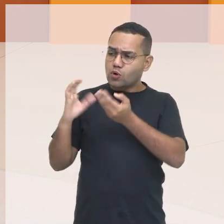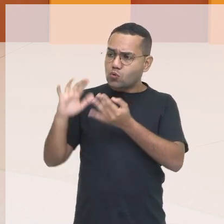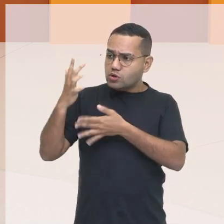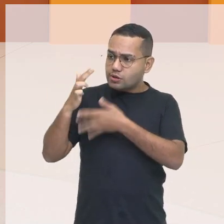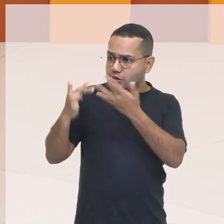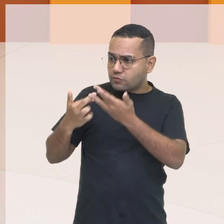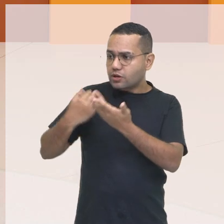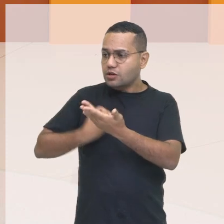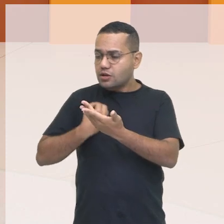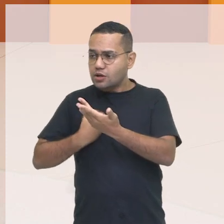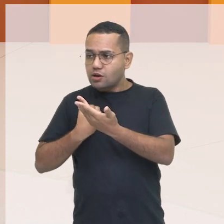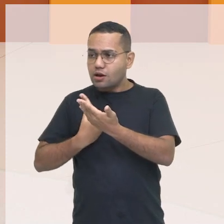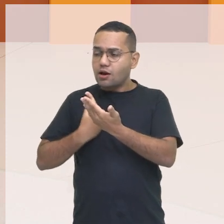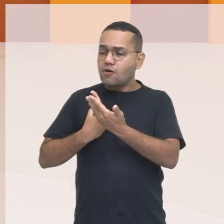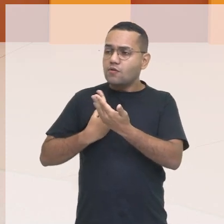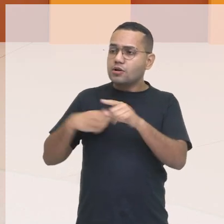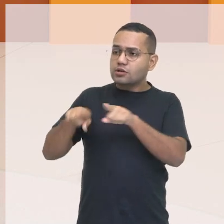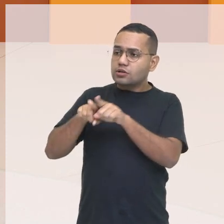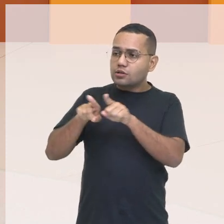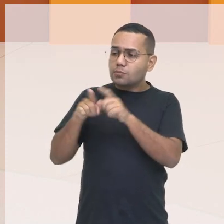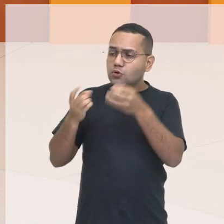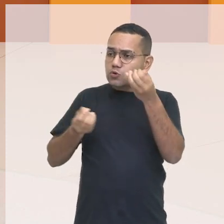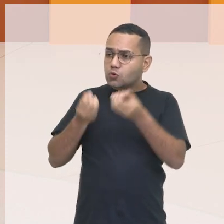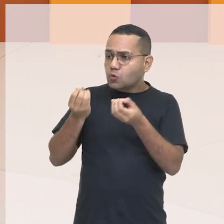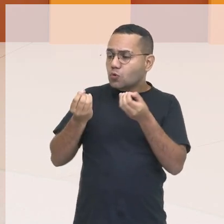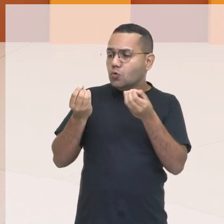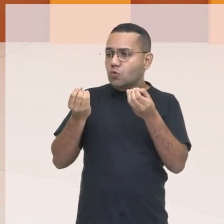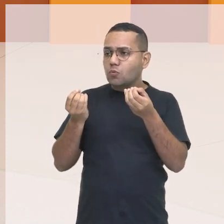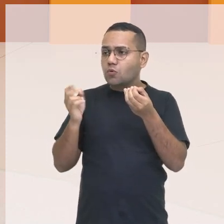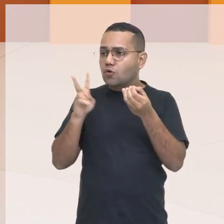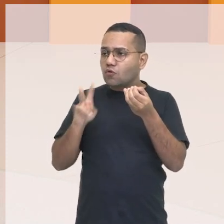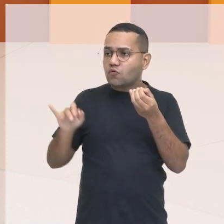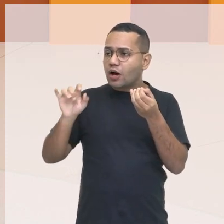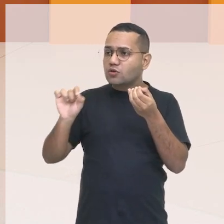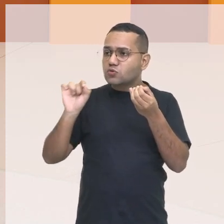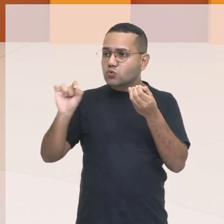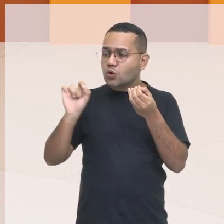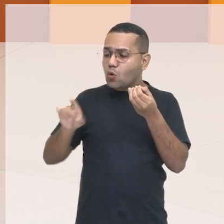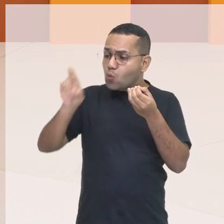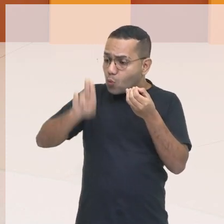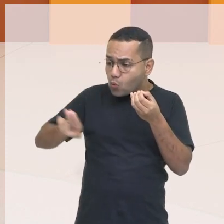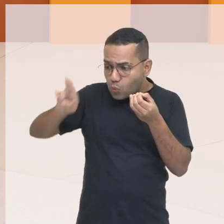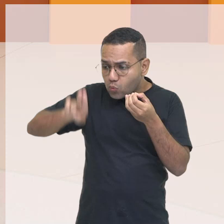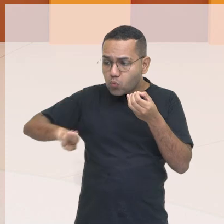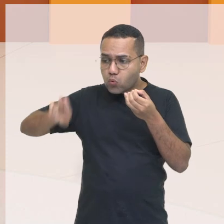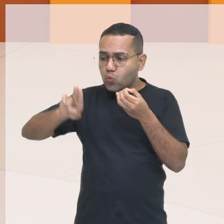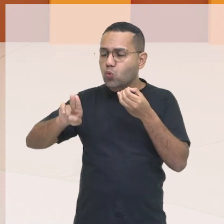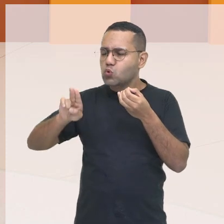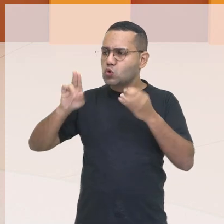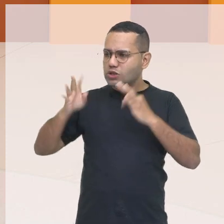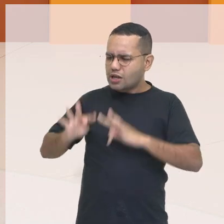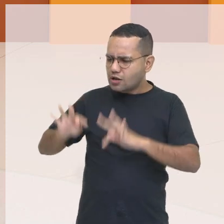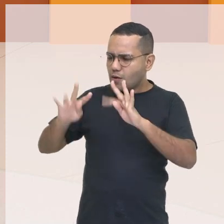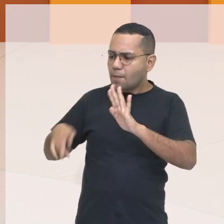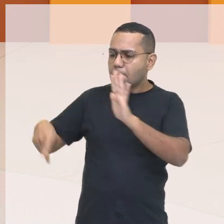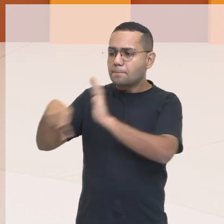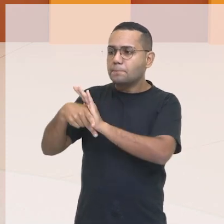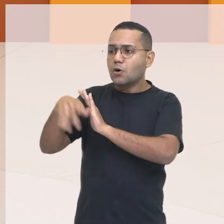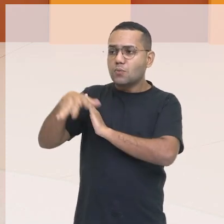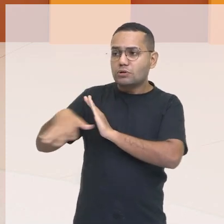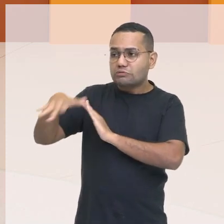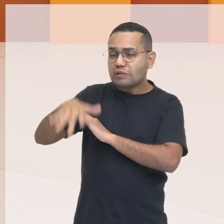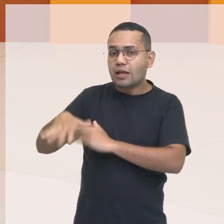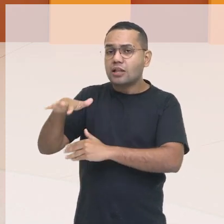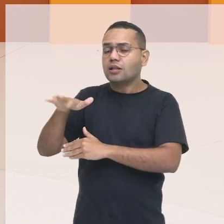o olhar mais reflexivo, né, sobre a moral em cima das questões